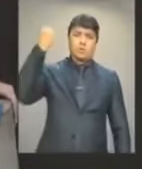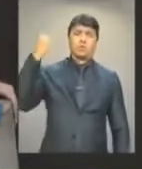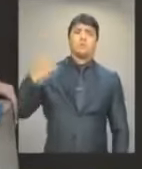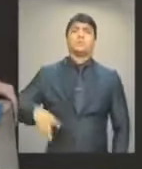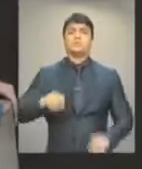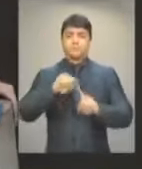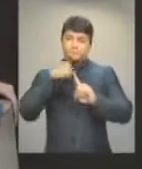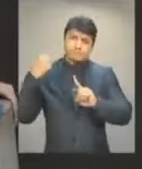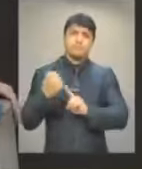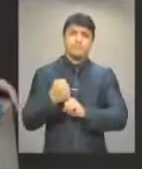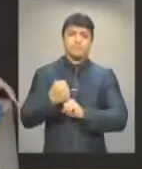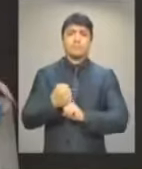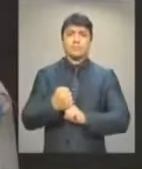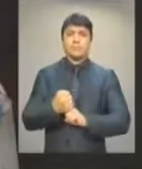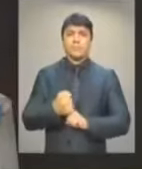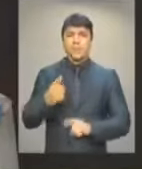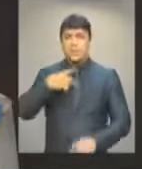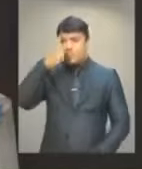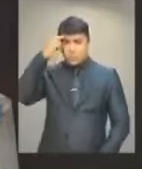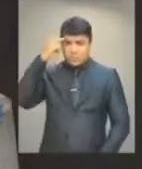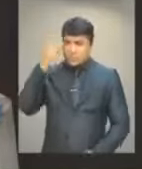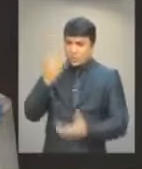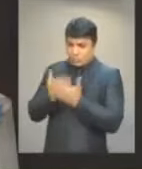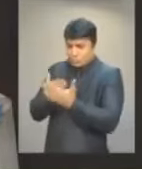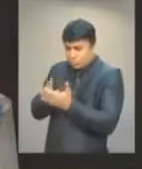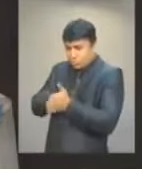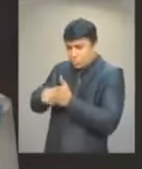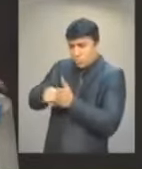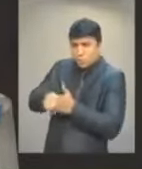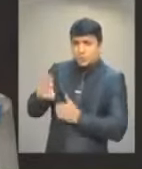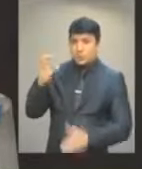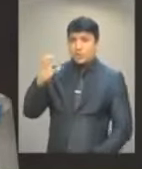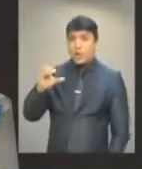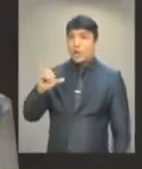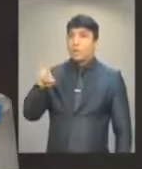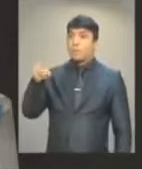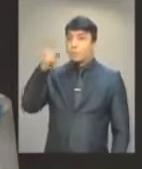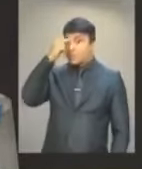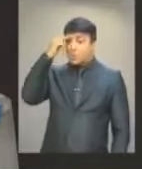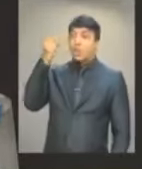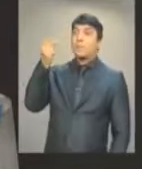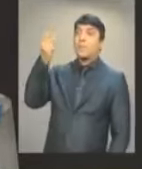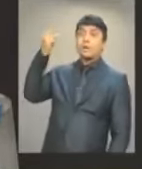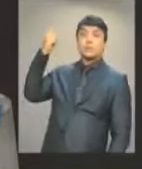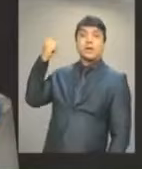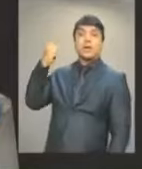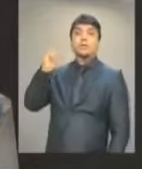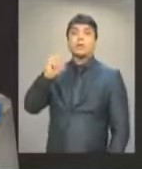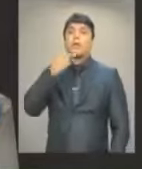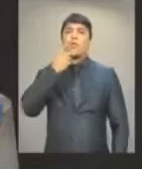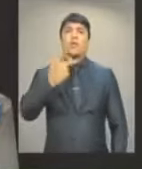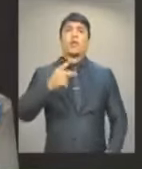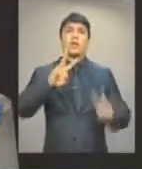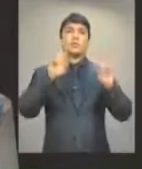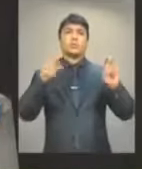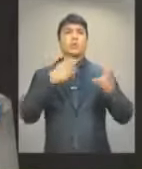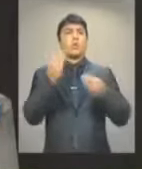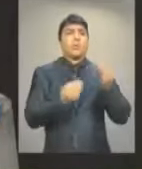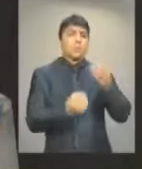na sociedade. Aqueles cientistas que diziam que o desequilíbrio ambiental, que o modelo